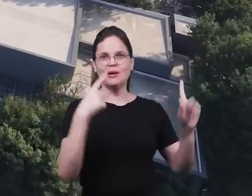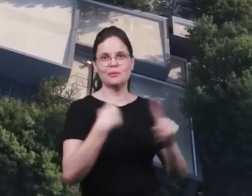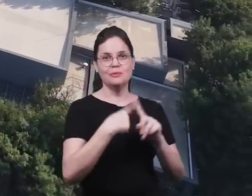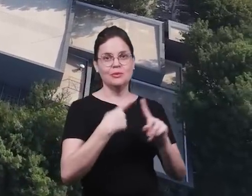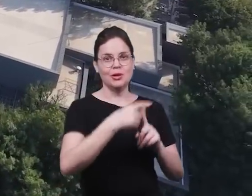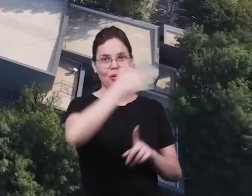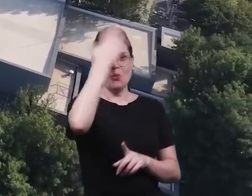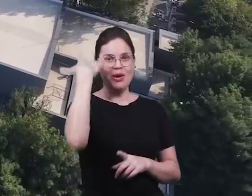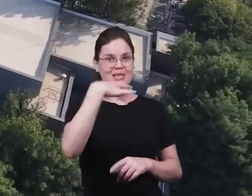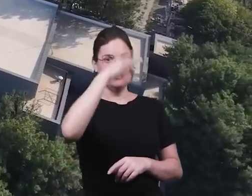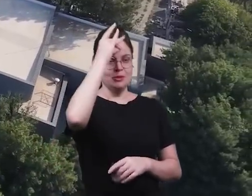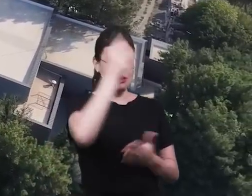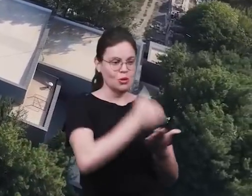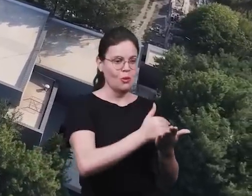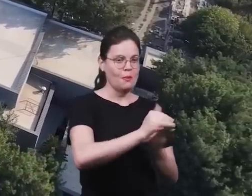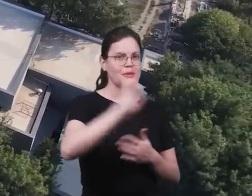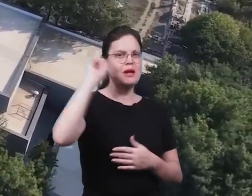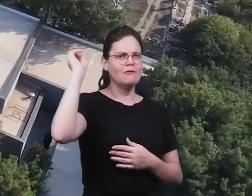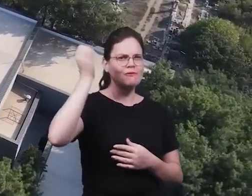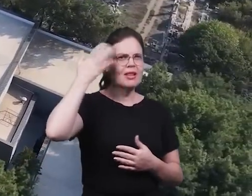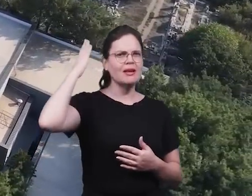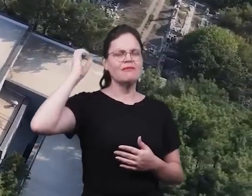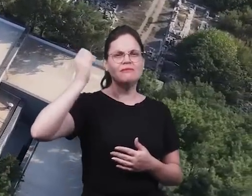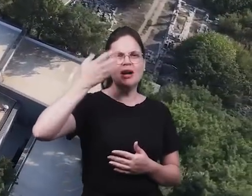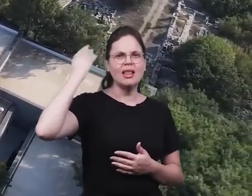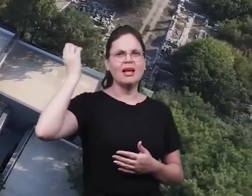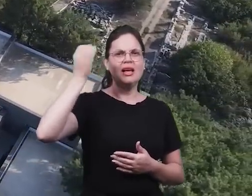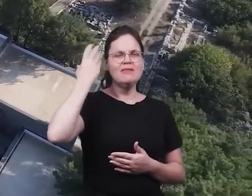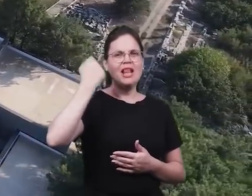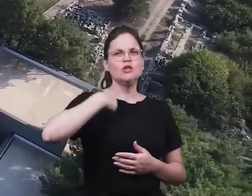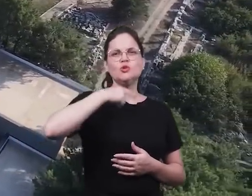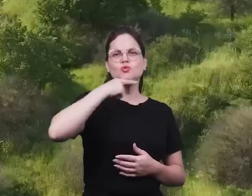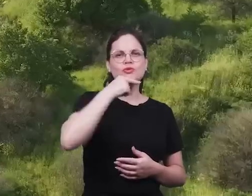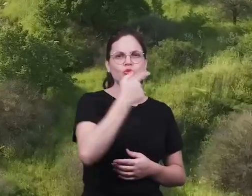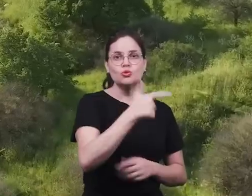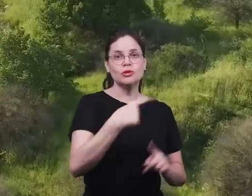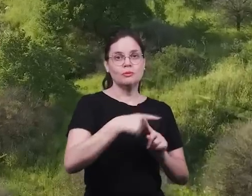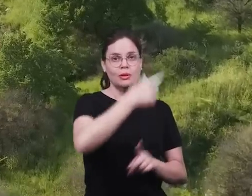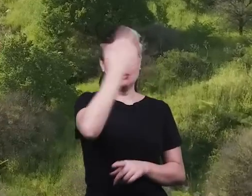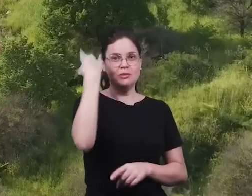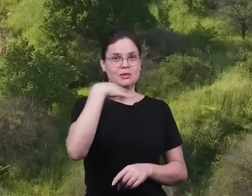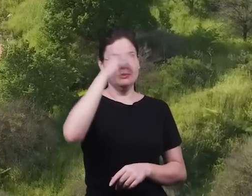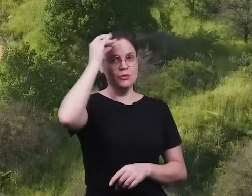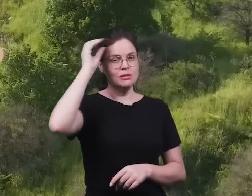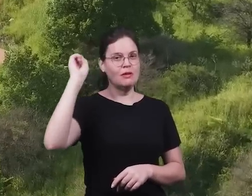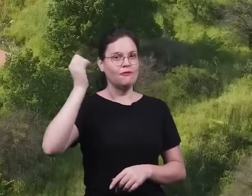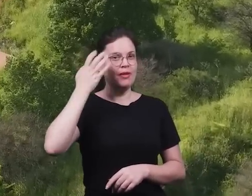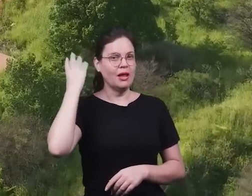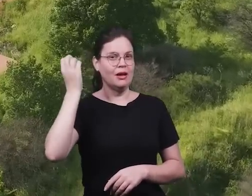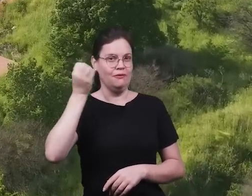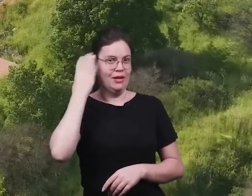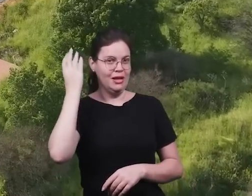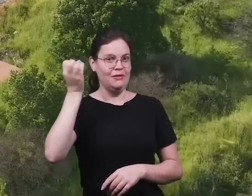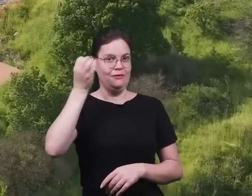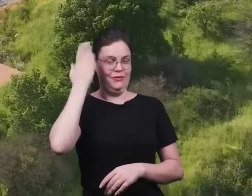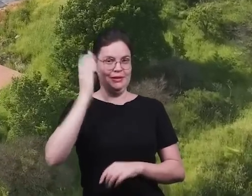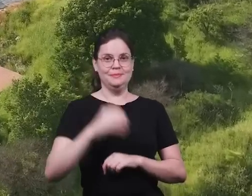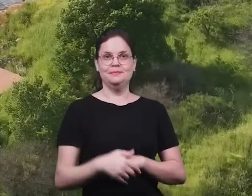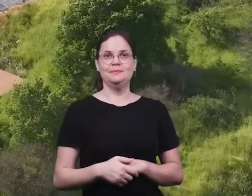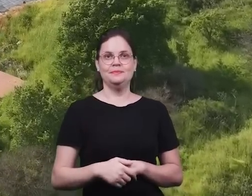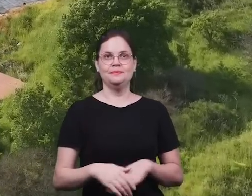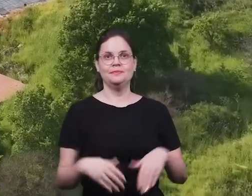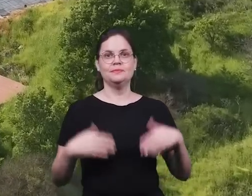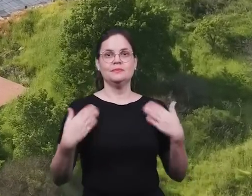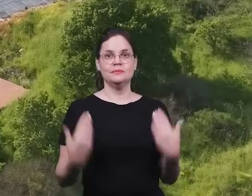Então, a revelação trouxe para o cristianismo os elementos que são